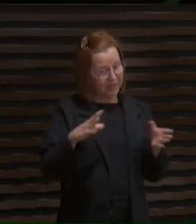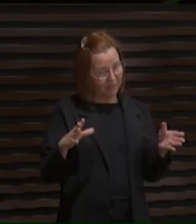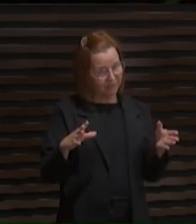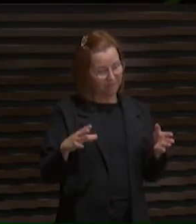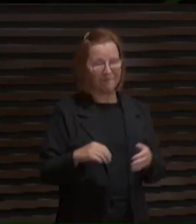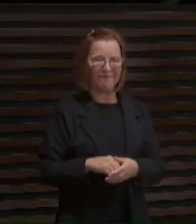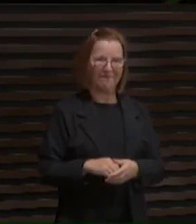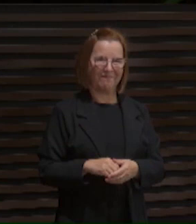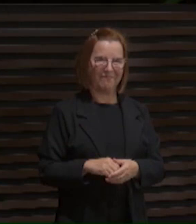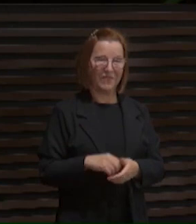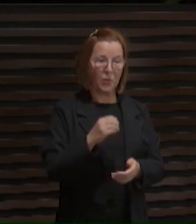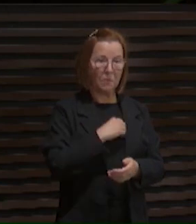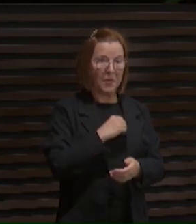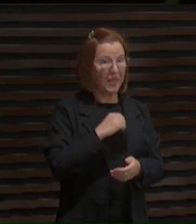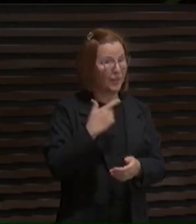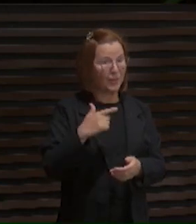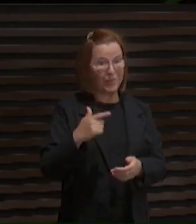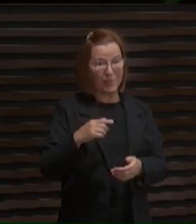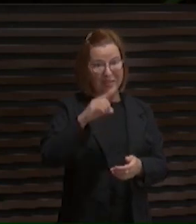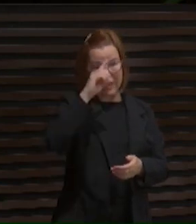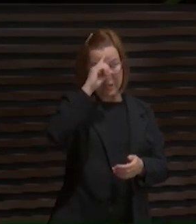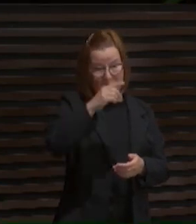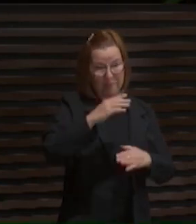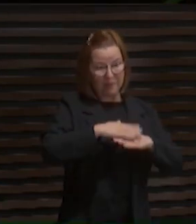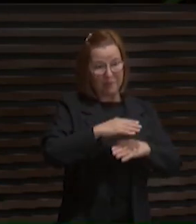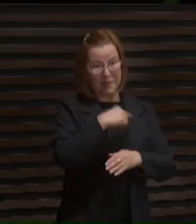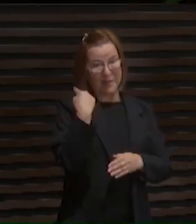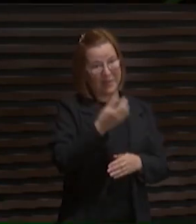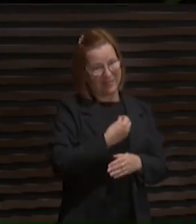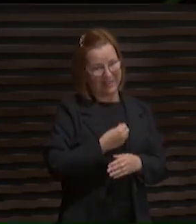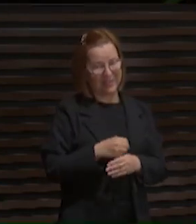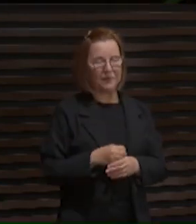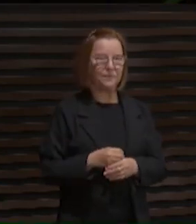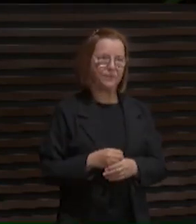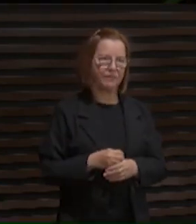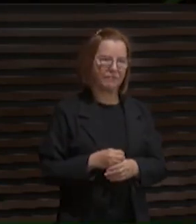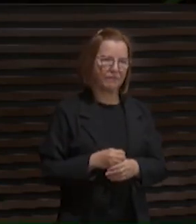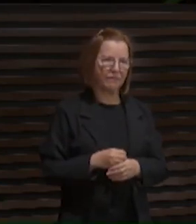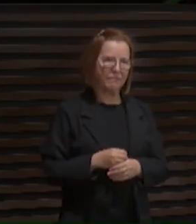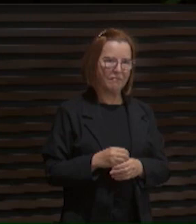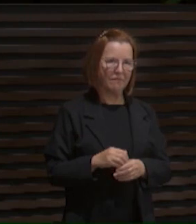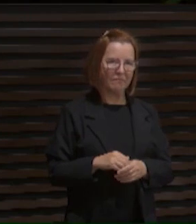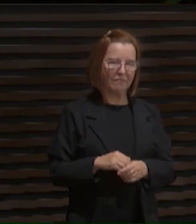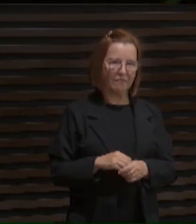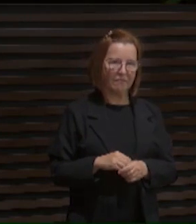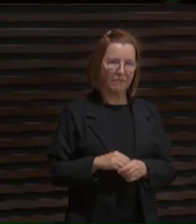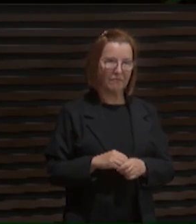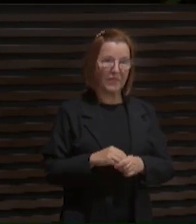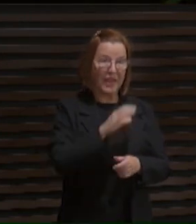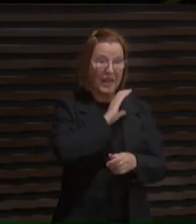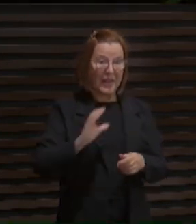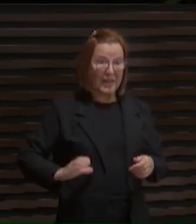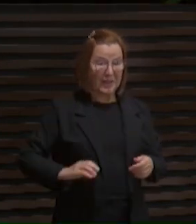pecado não tem mais domínio sobre nós. Ele nos capacitou. Gente, ele vive em nós. Por que nós